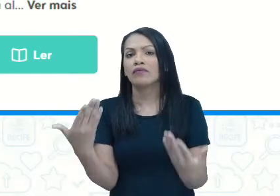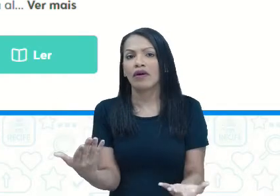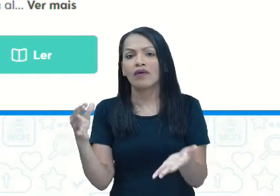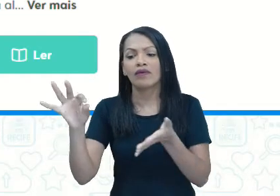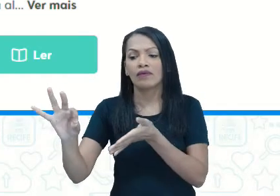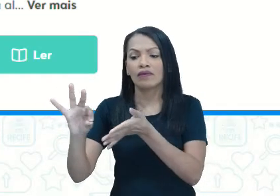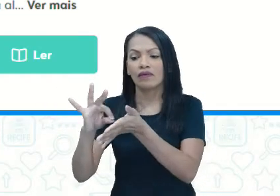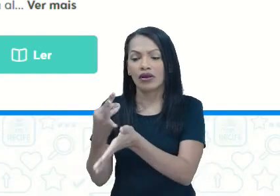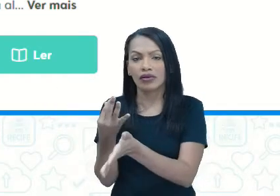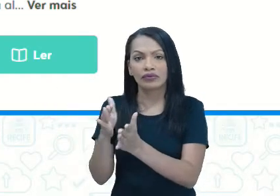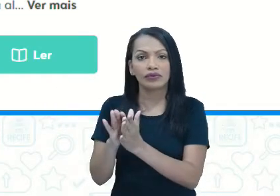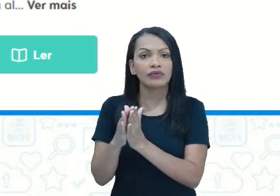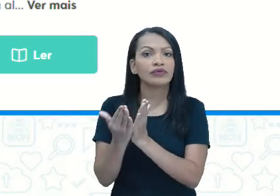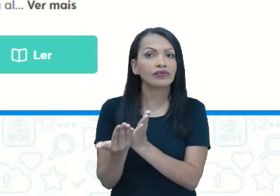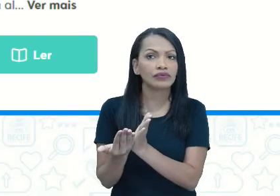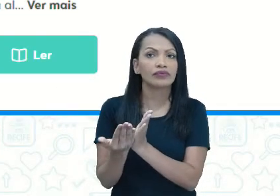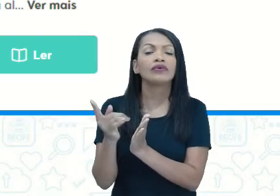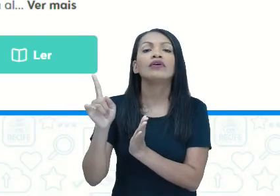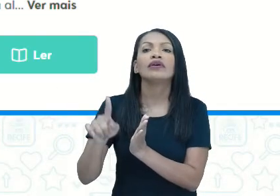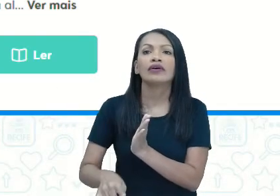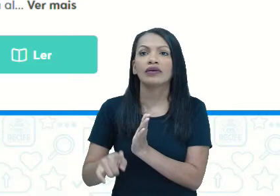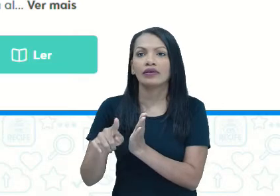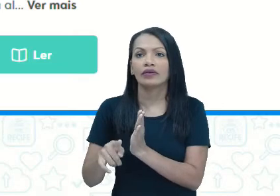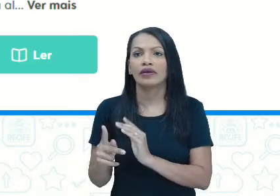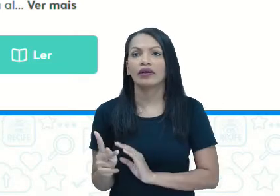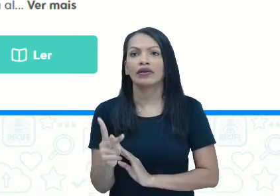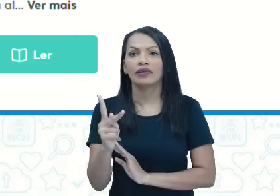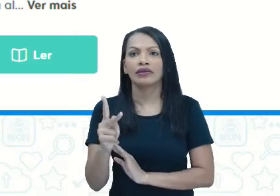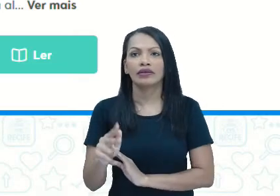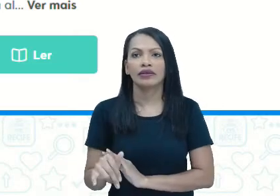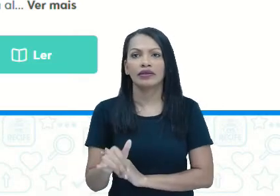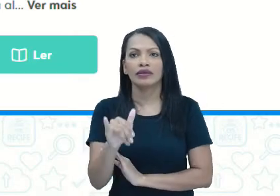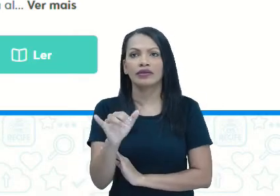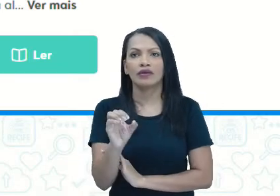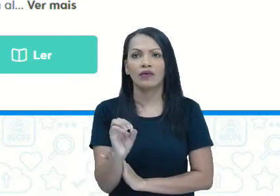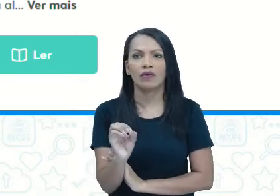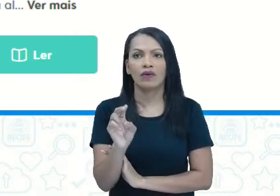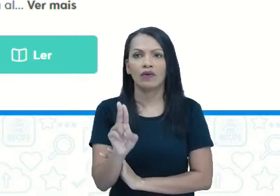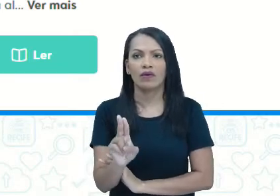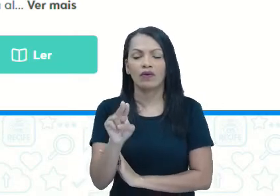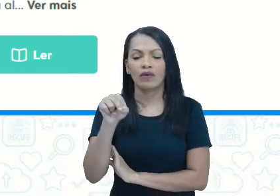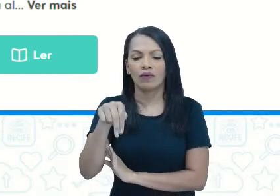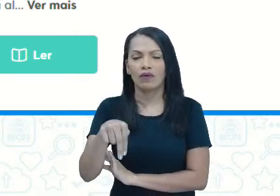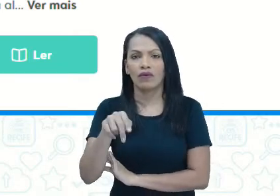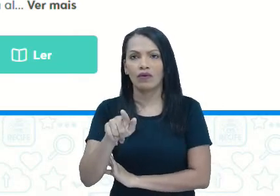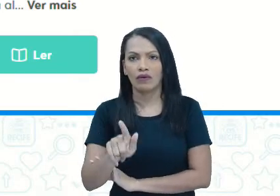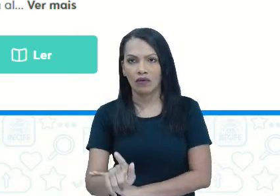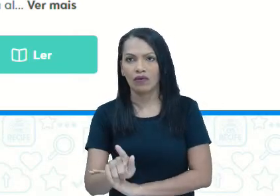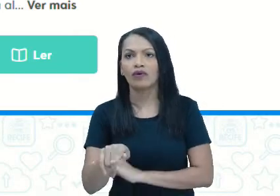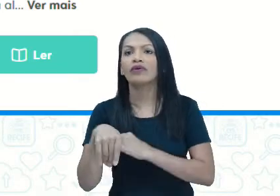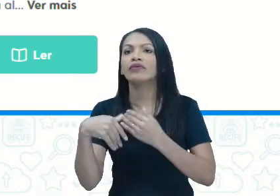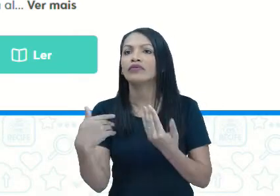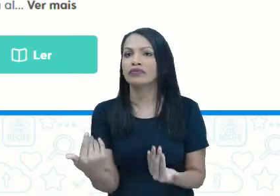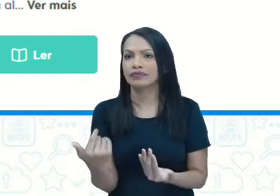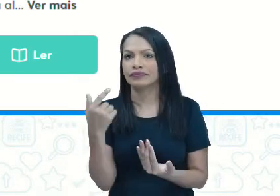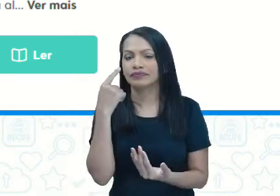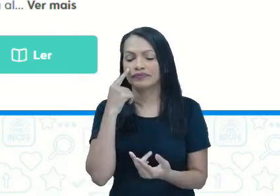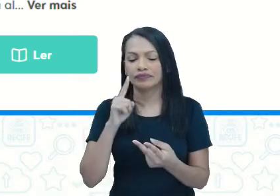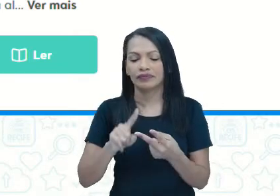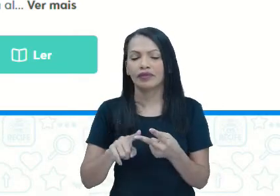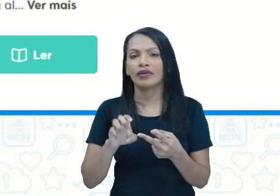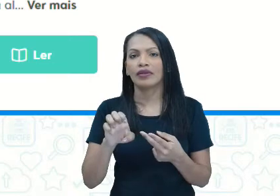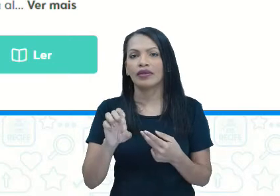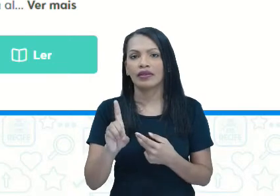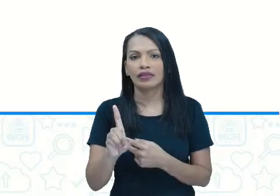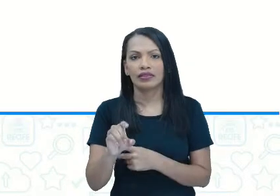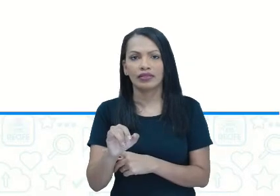do livro? O autor do livro é Kyung Kim e a editora é Kalis, tá certo? Ele é da primeira edição. Então, vamos